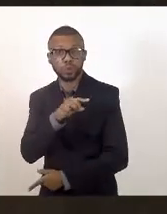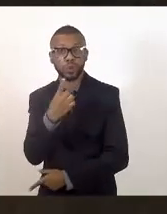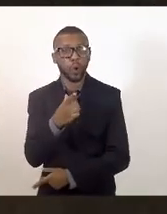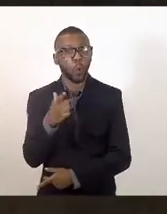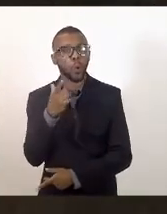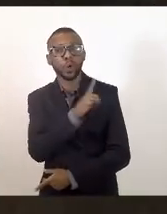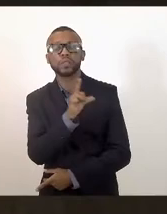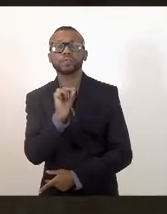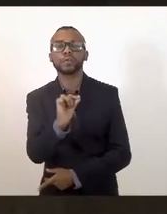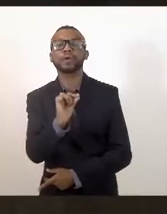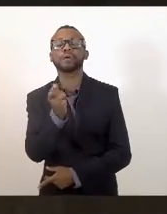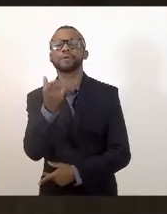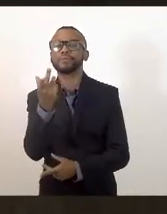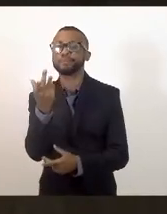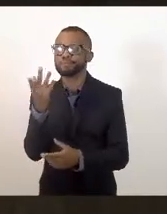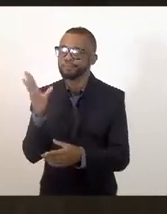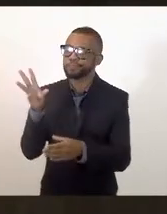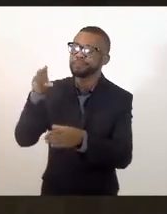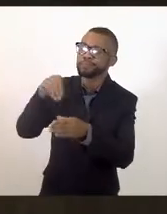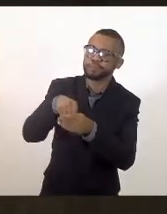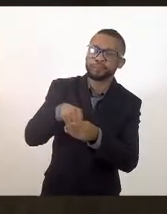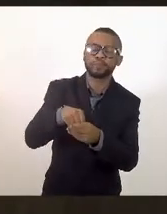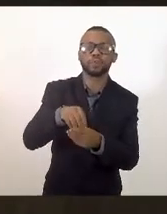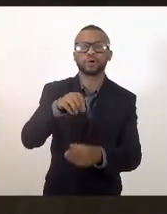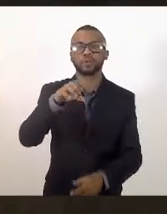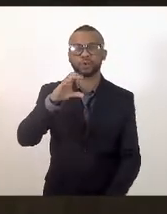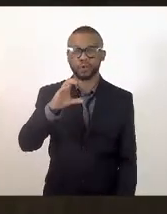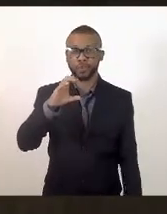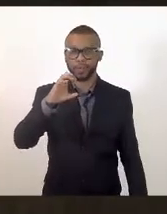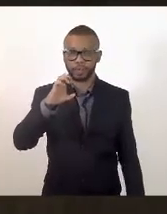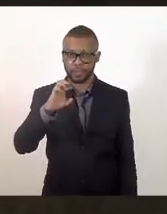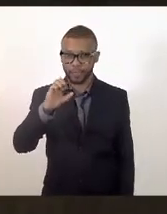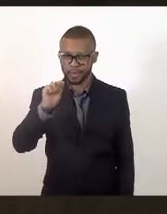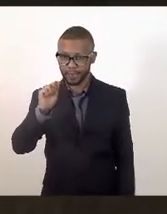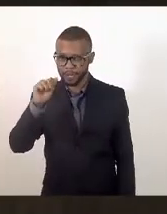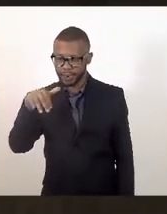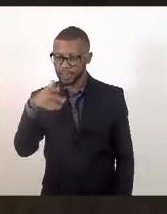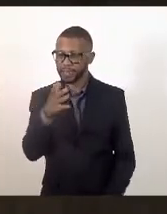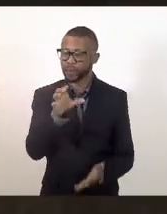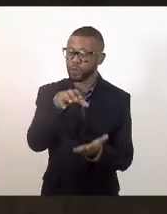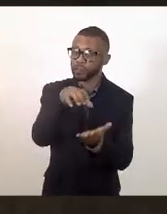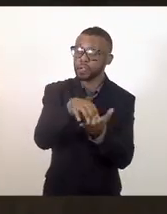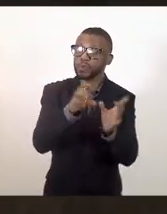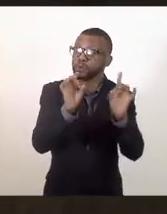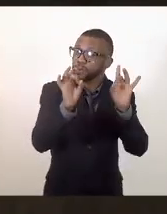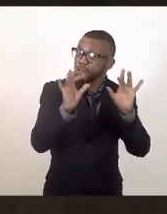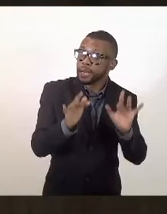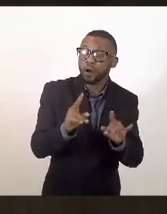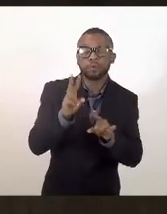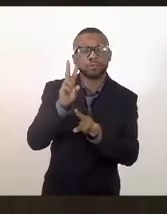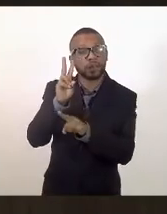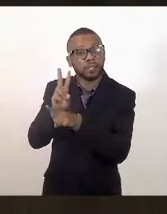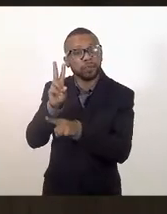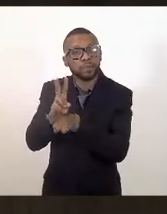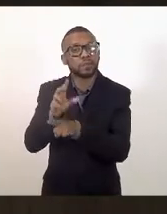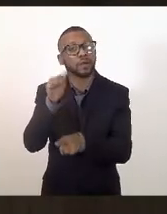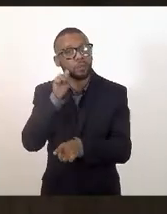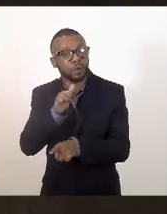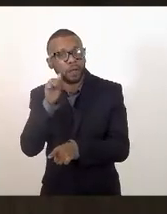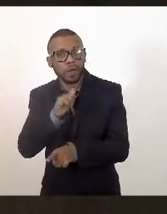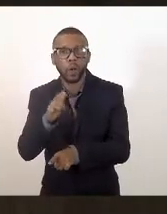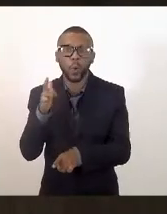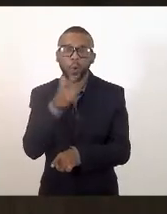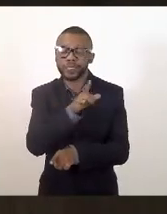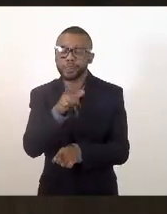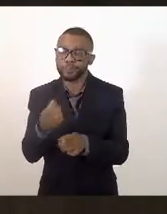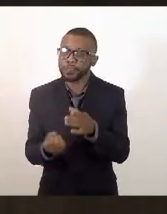interiorizar, né, o CEAM, o Centro Especializado de Atendimento à Mulher, conseguimos levar esse equipamento